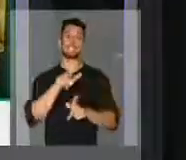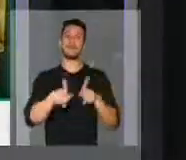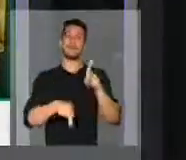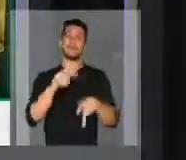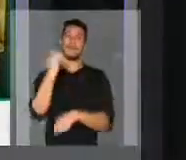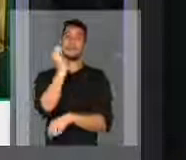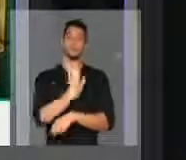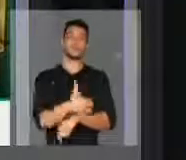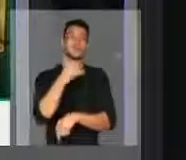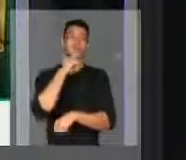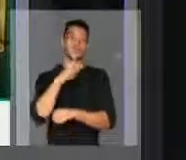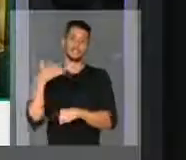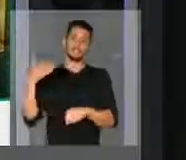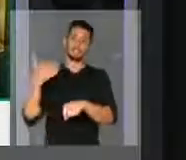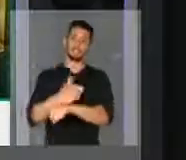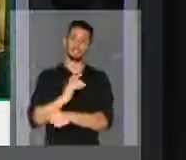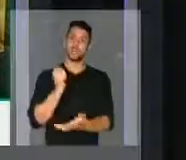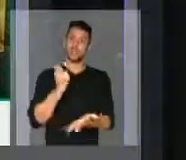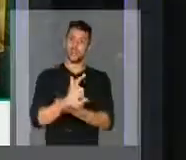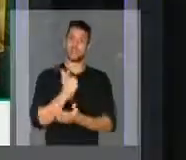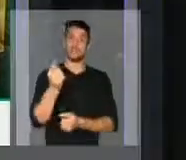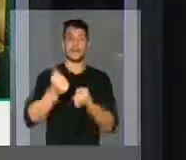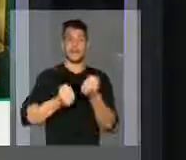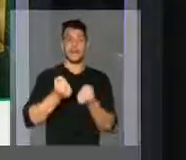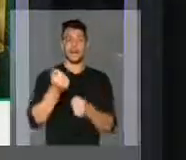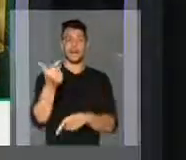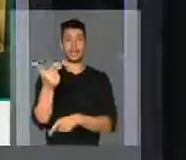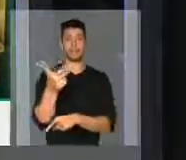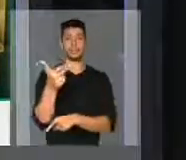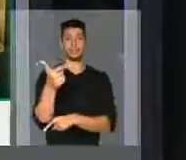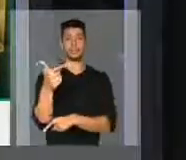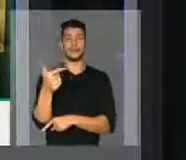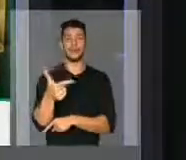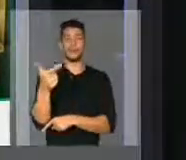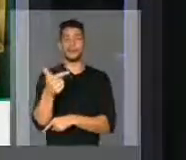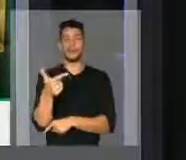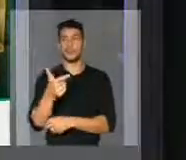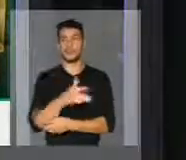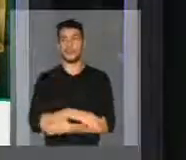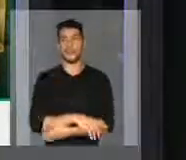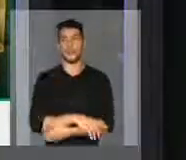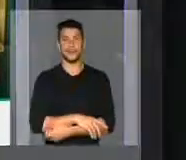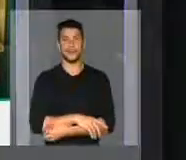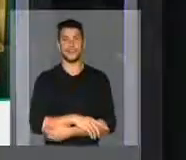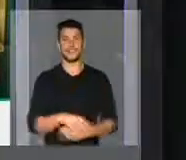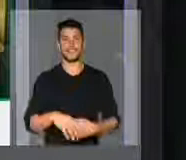tivesse acesso à compra de uma arma para ter em casa. Que é que foi?